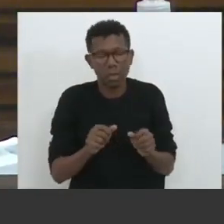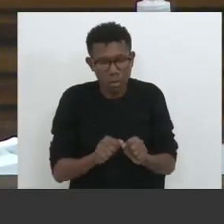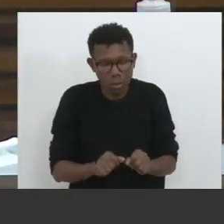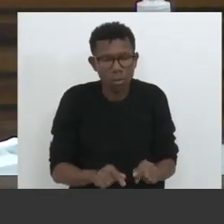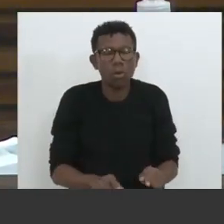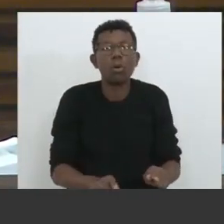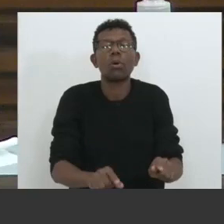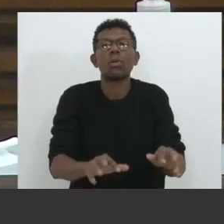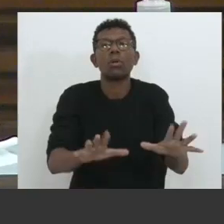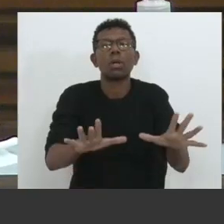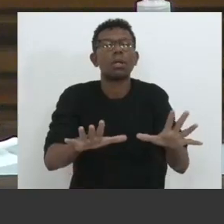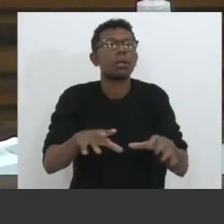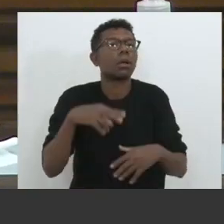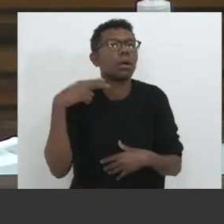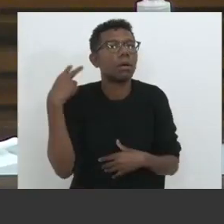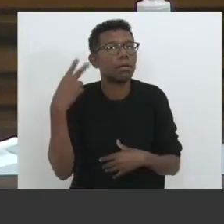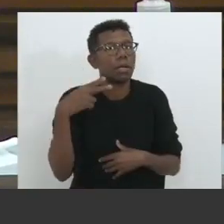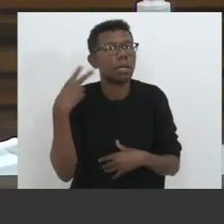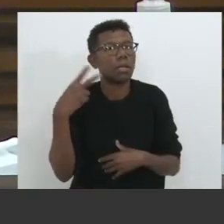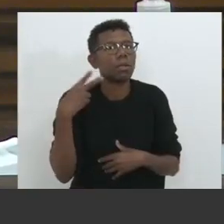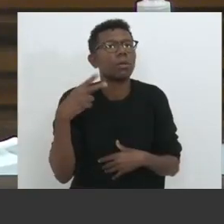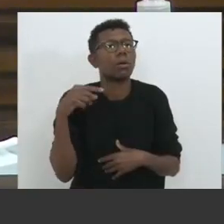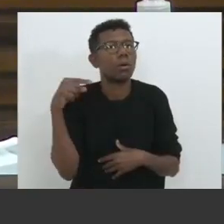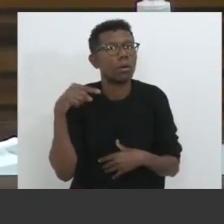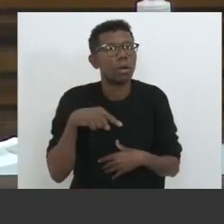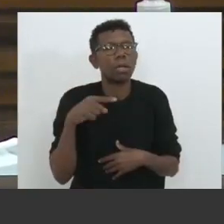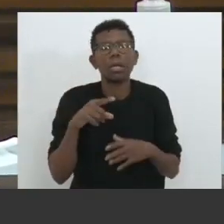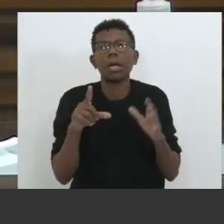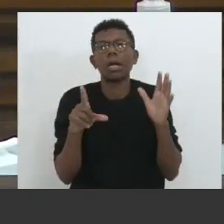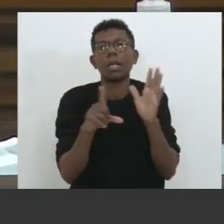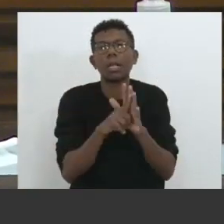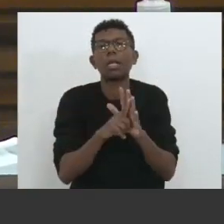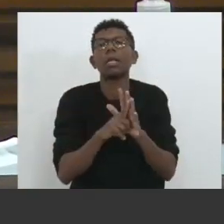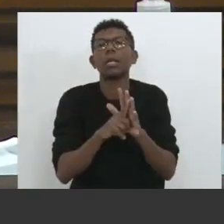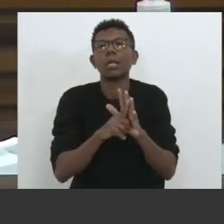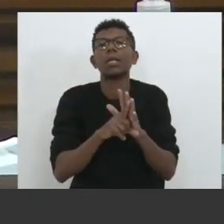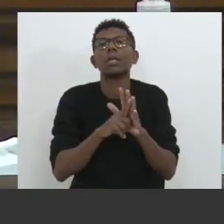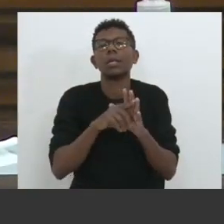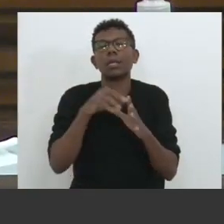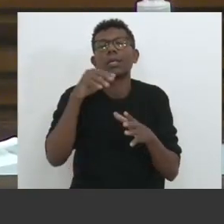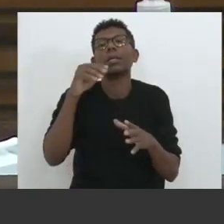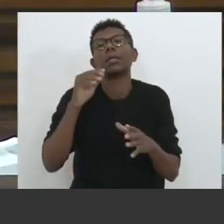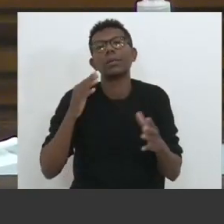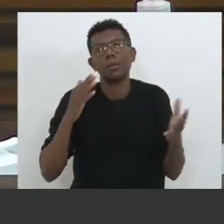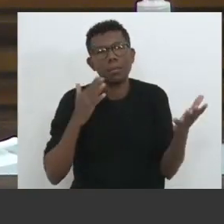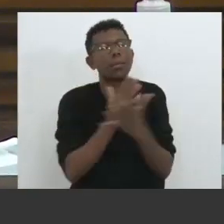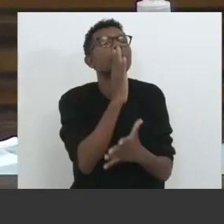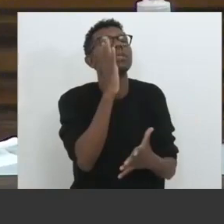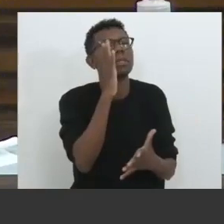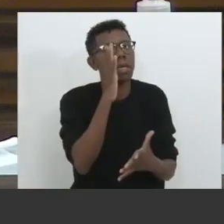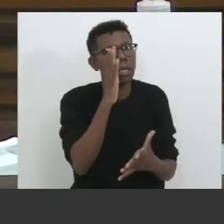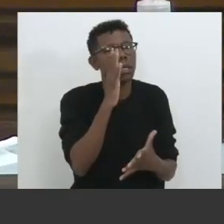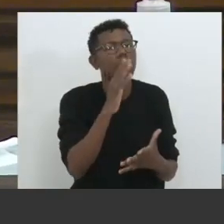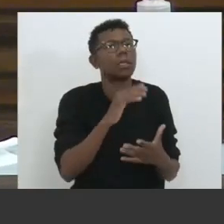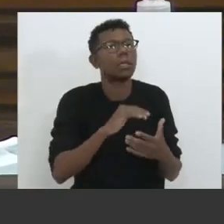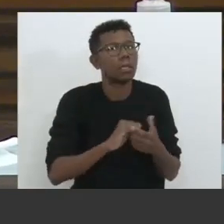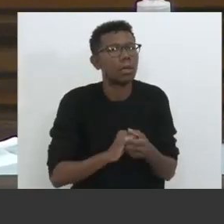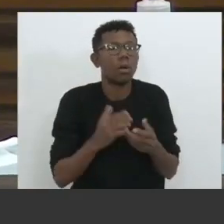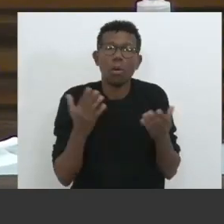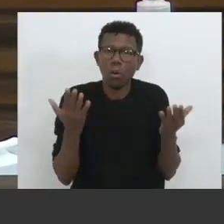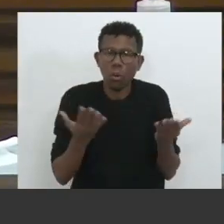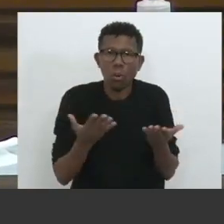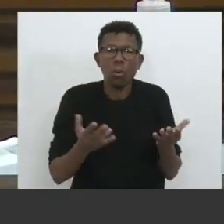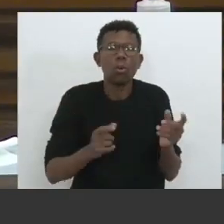Vereador muito prazer Jorginho nós apresentamos essa lei foi aprovado por unanimidade aqui na Câmara e hoje o senhor está aqui